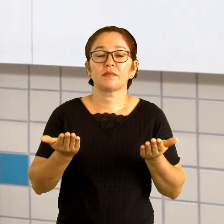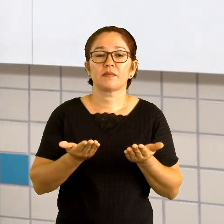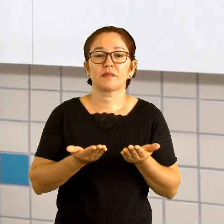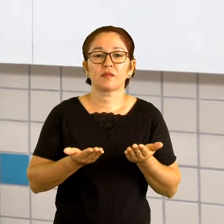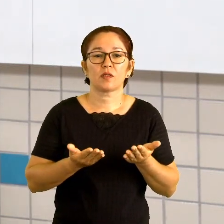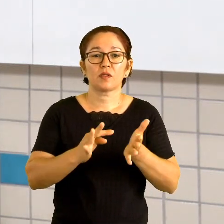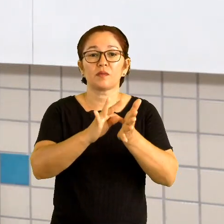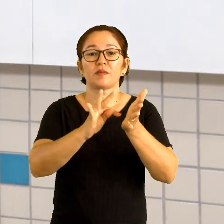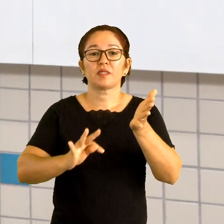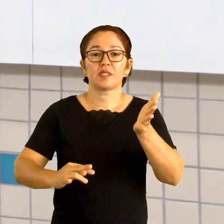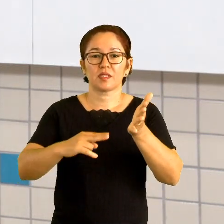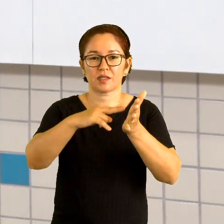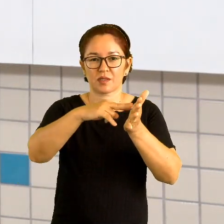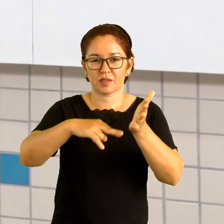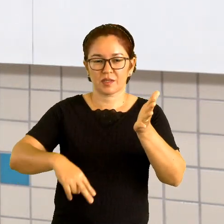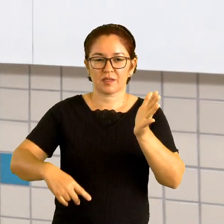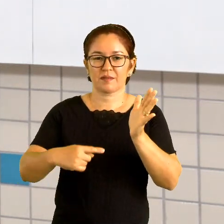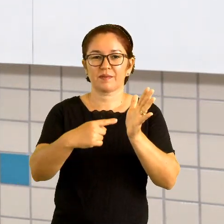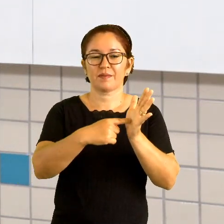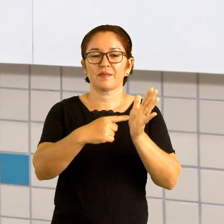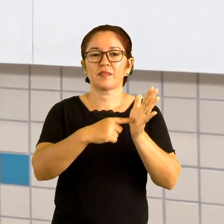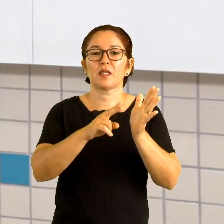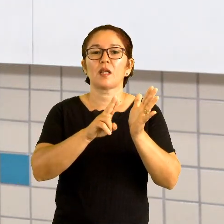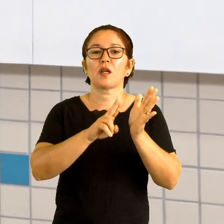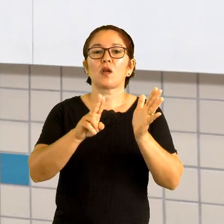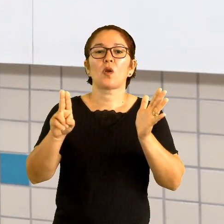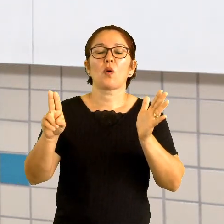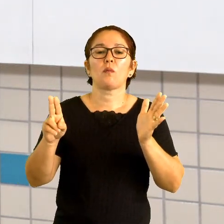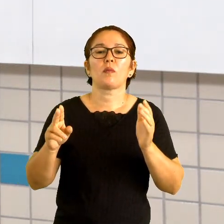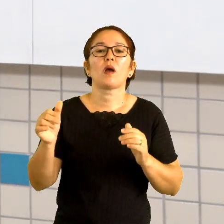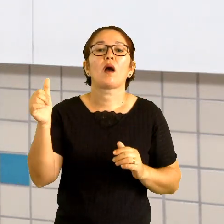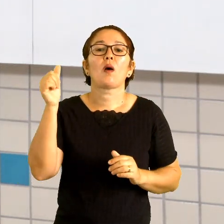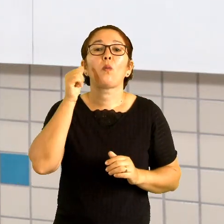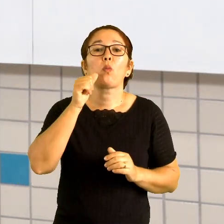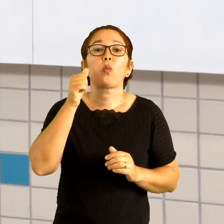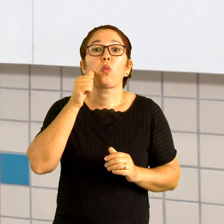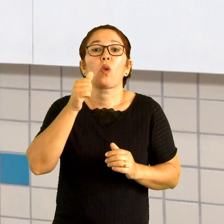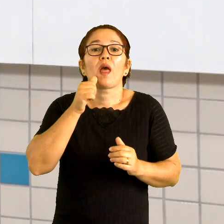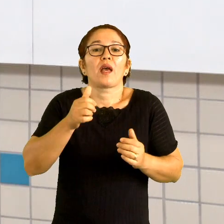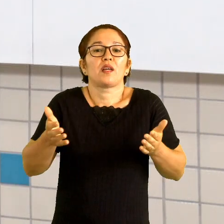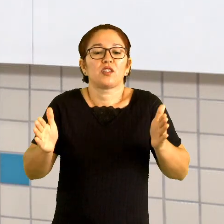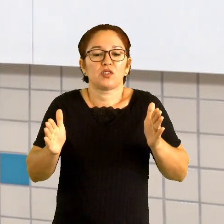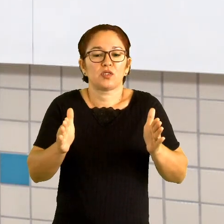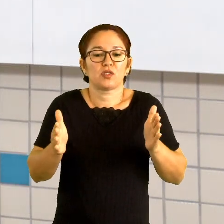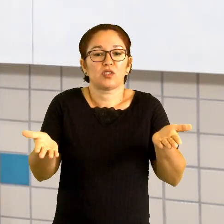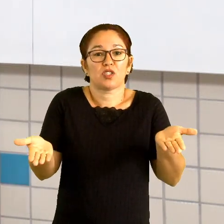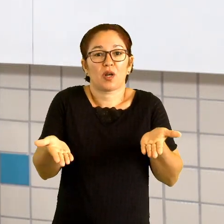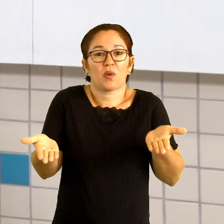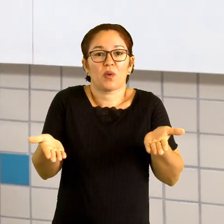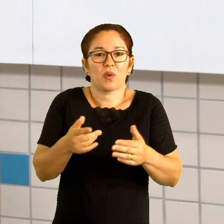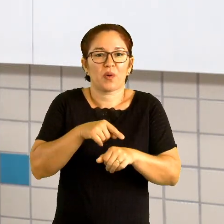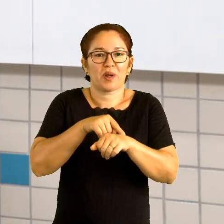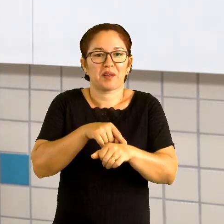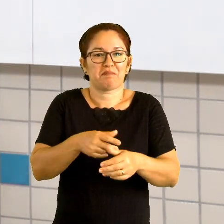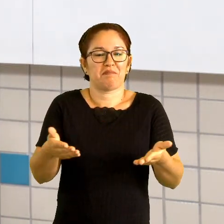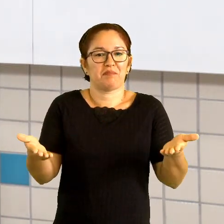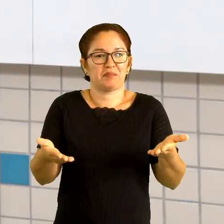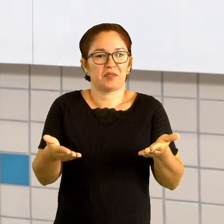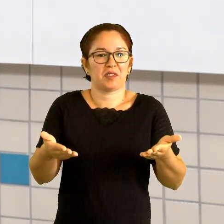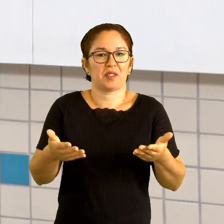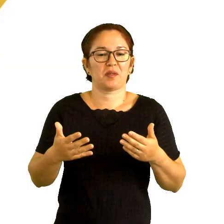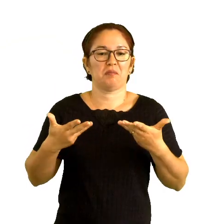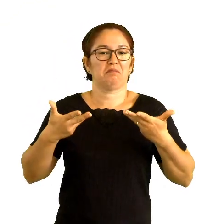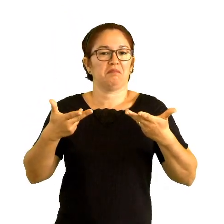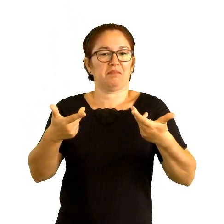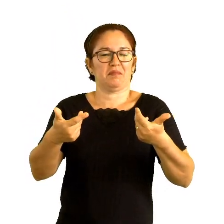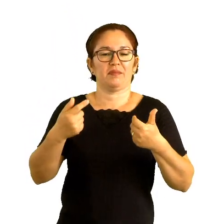texto Mulheres Modernas, tá? Vai aparecer para vocês aí esse texto para a gente fazer a leitura